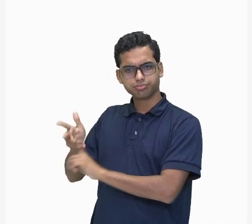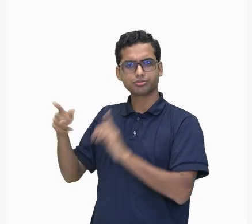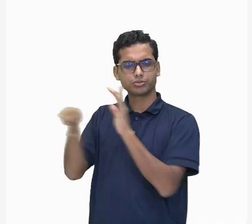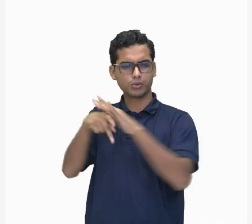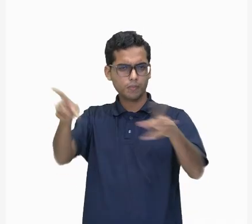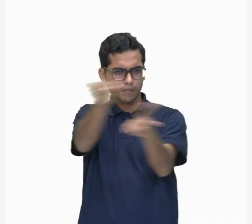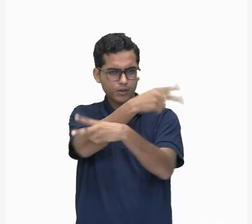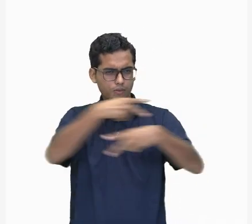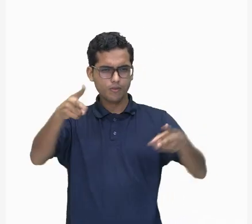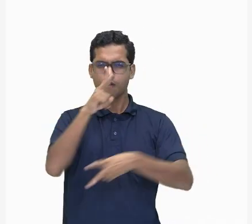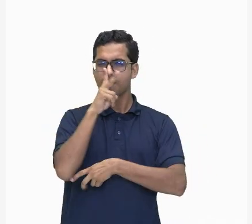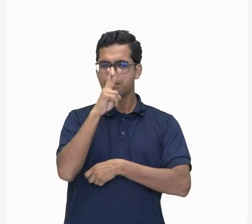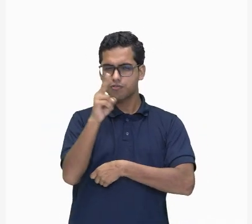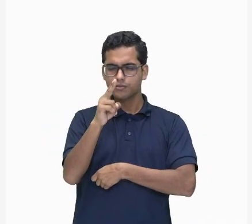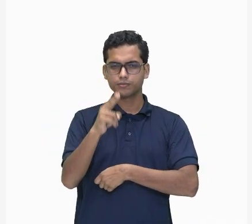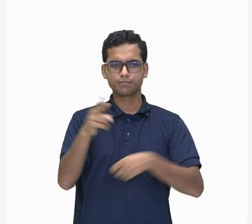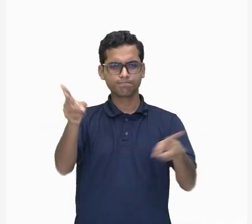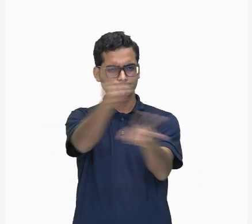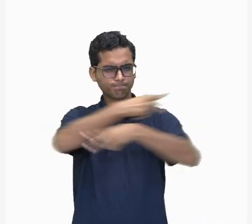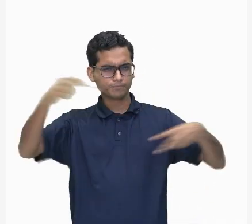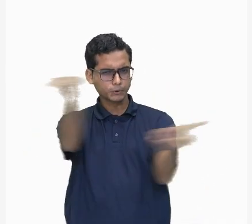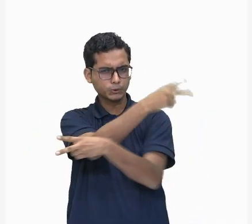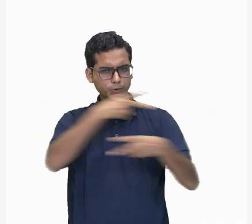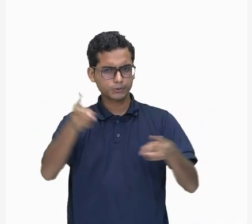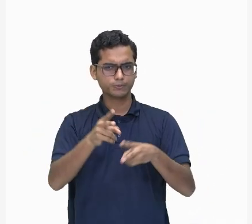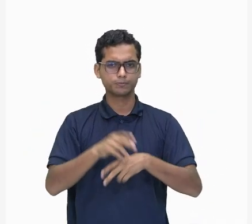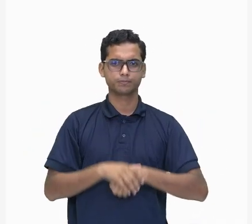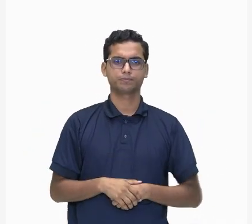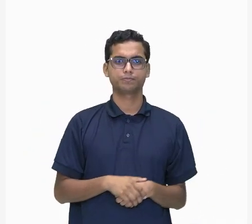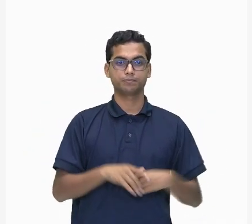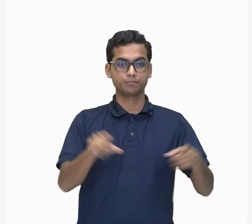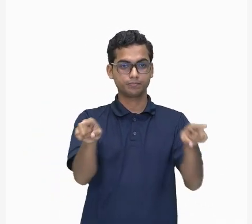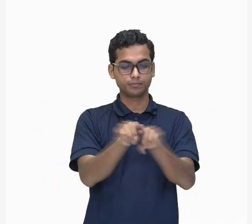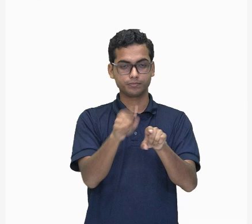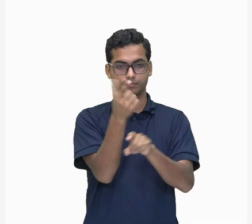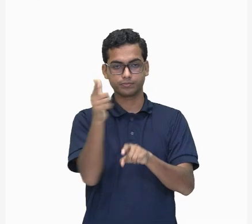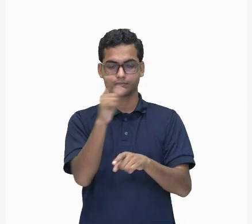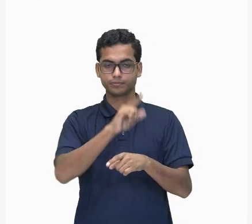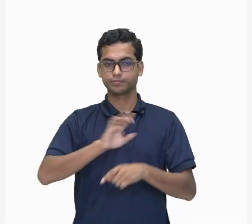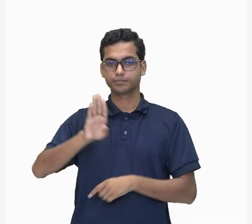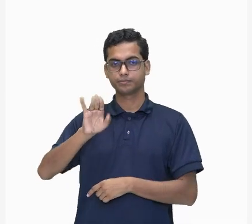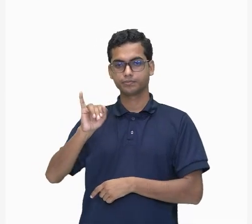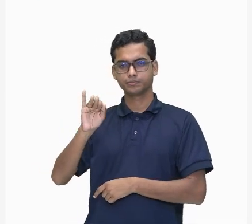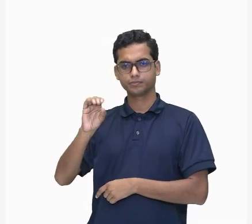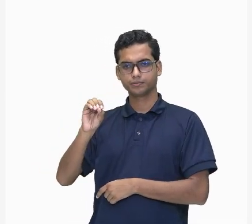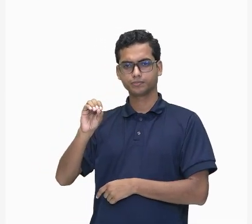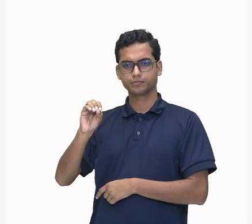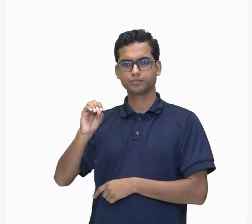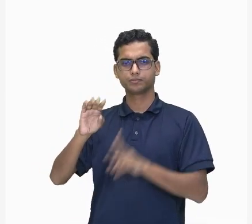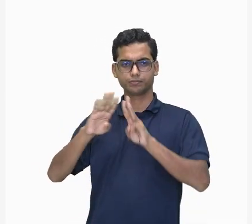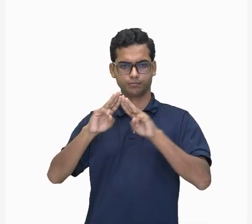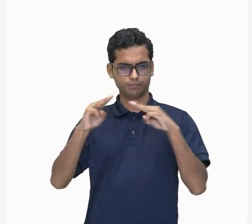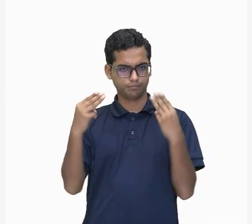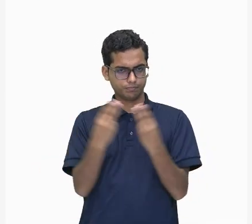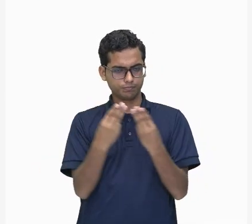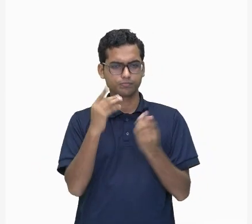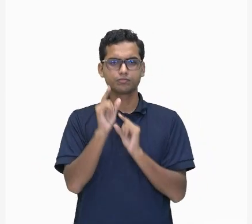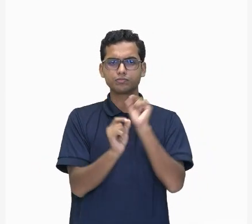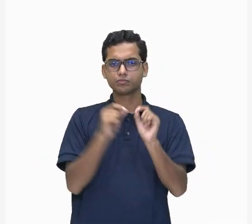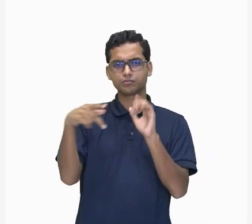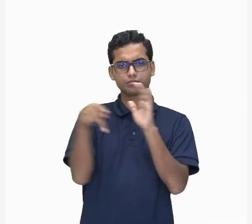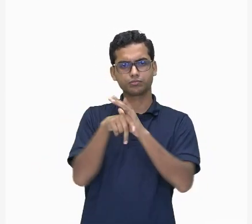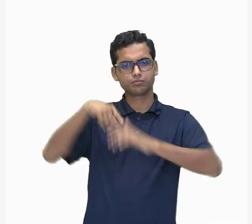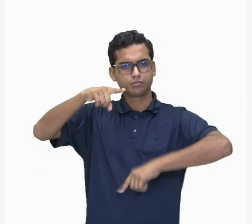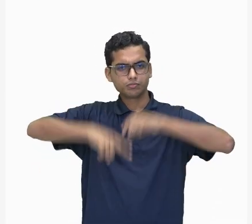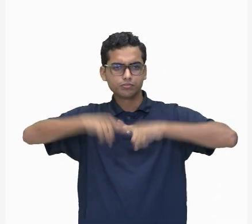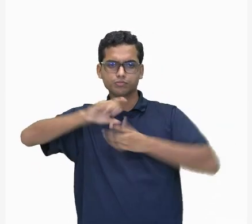mais forte. A biomassa é constituída por matéria orgânica de origem animal e vegetal